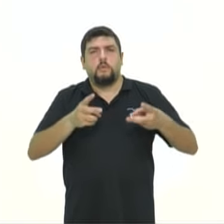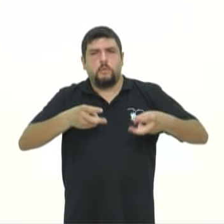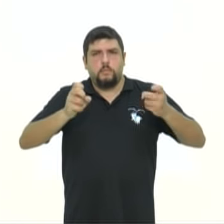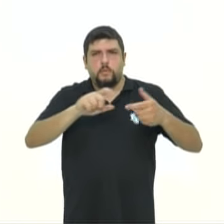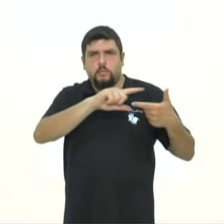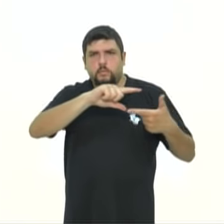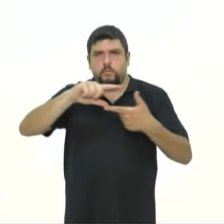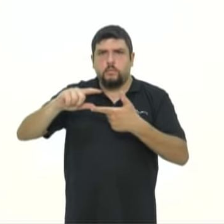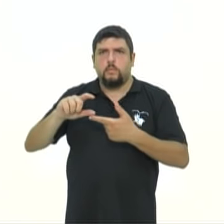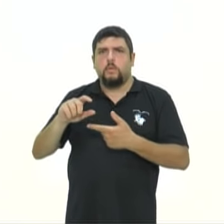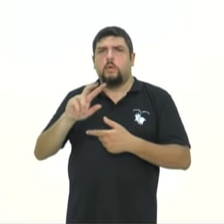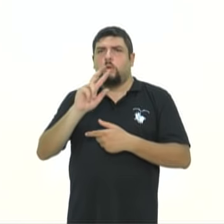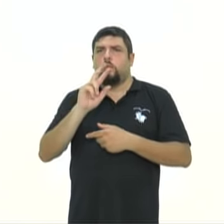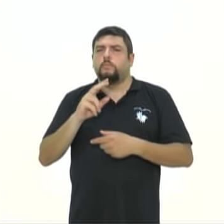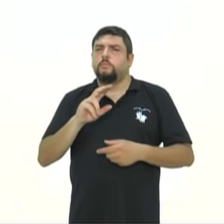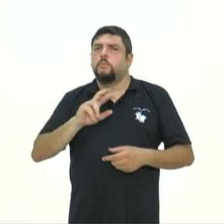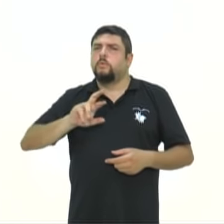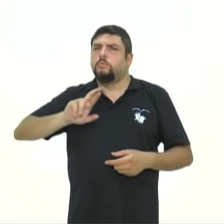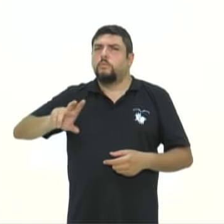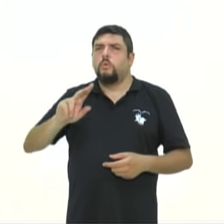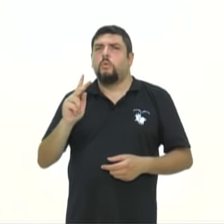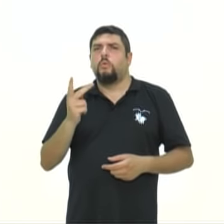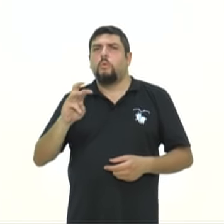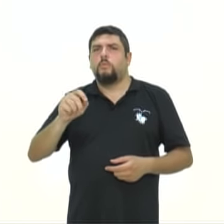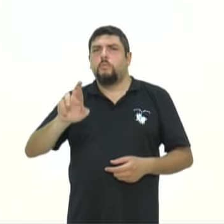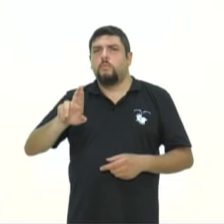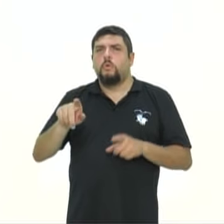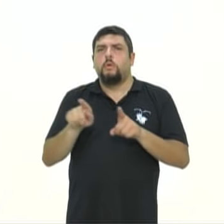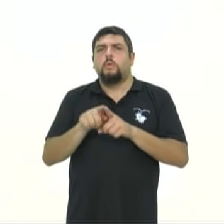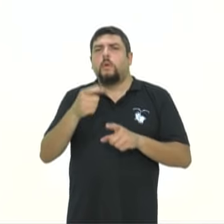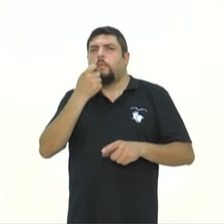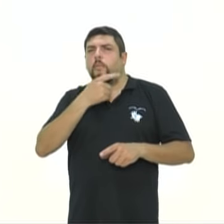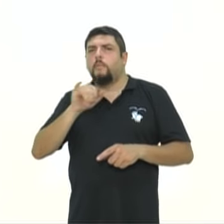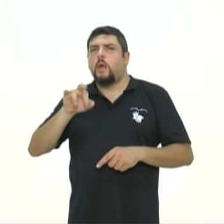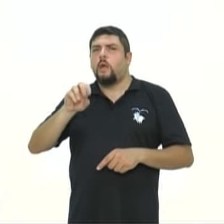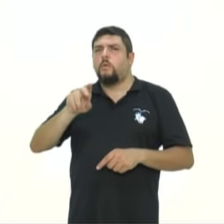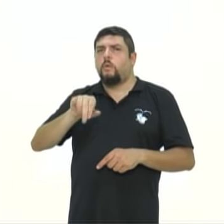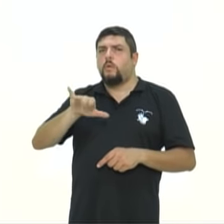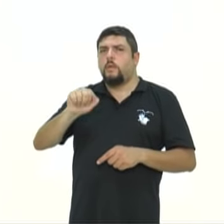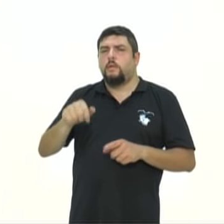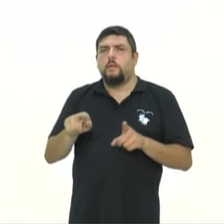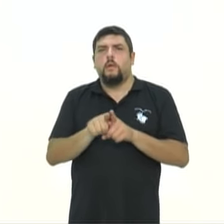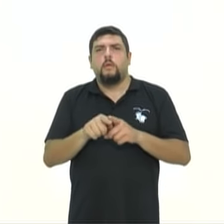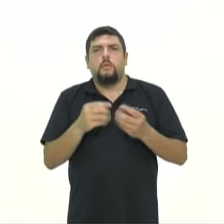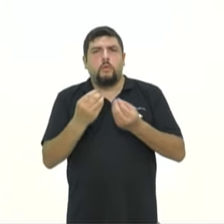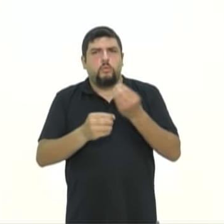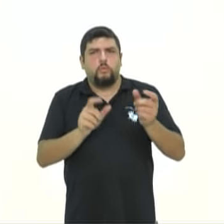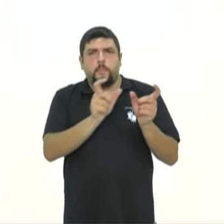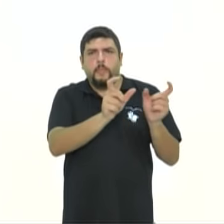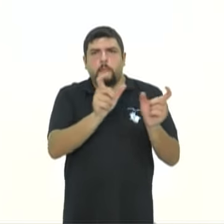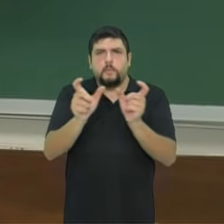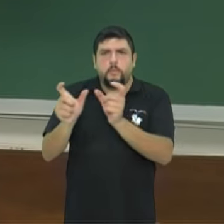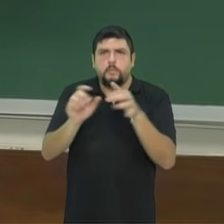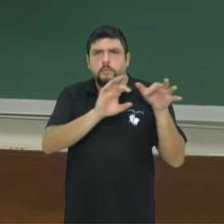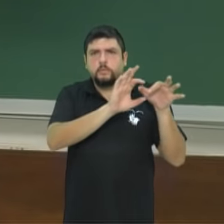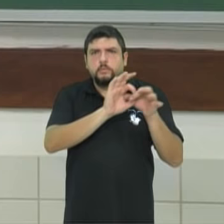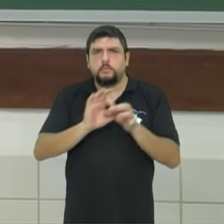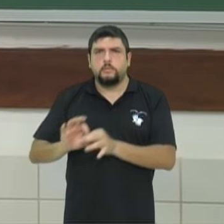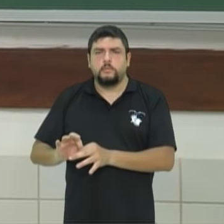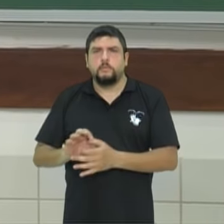ironia nessas tirinhas e reconhecemos o efeito de sentido decorrente da exploração de recursos ortográficos ou